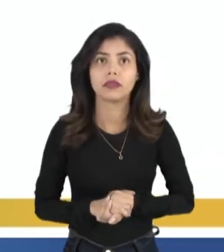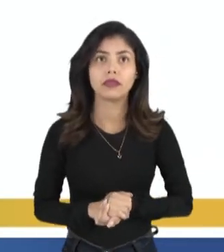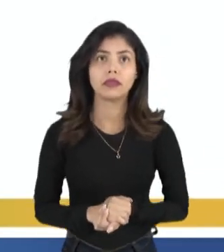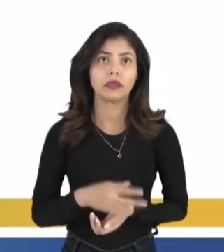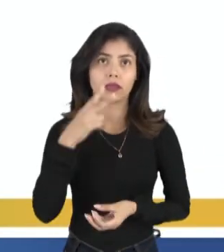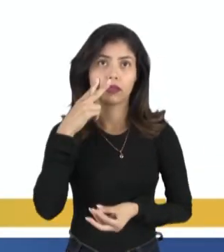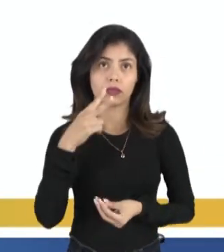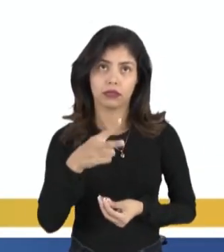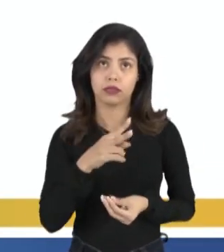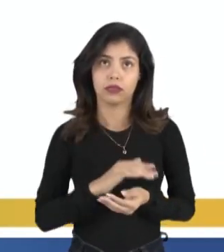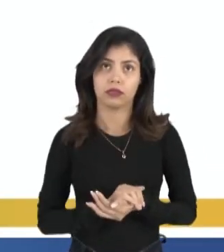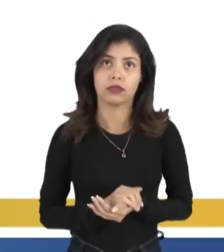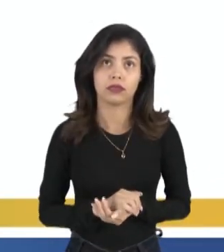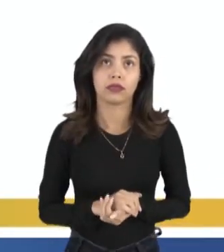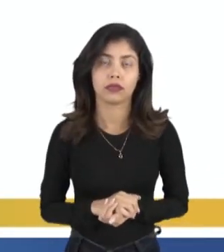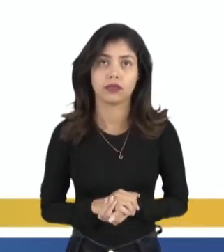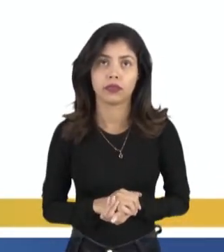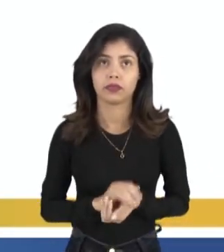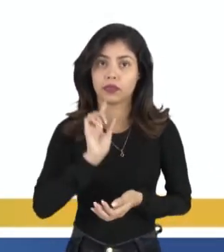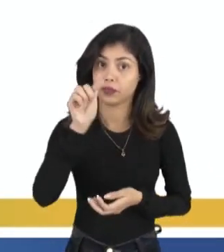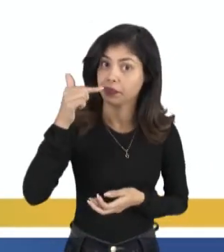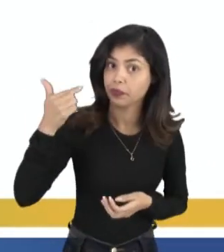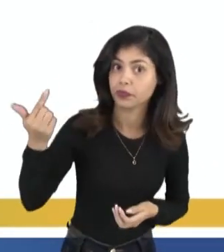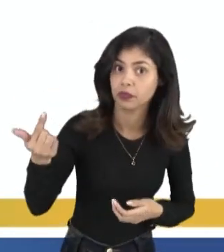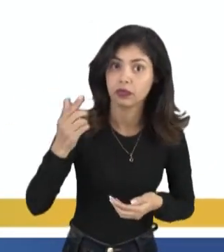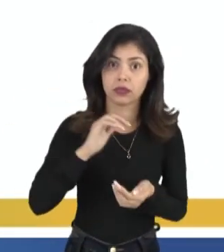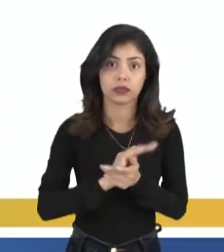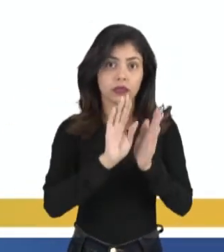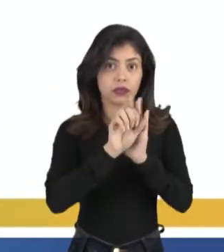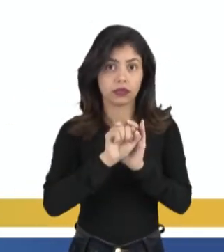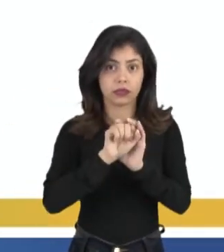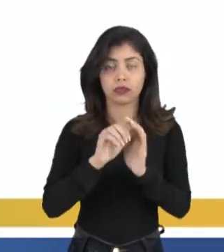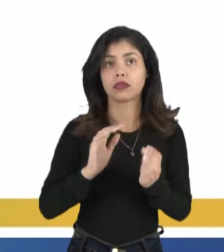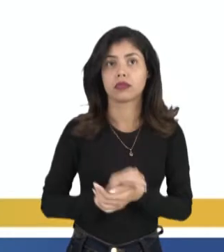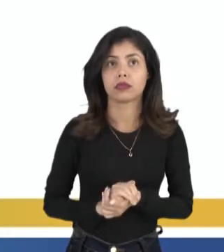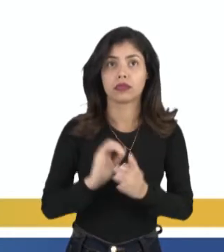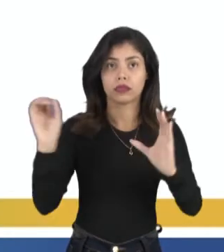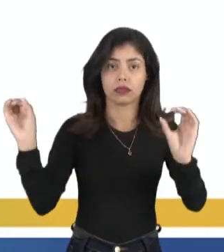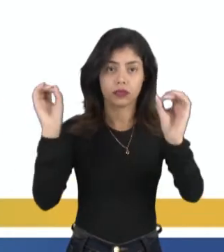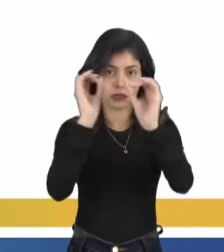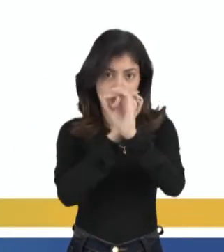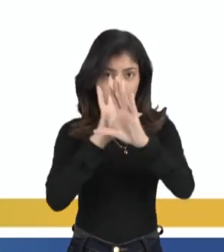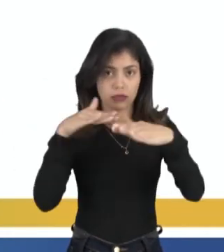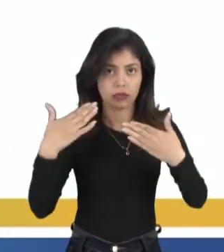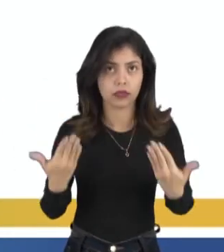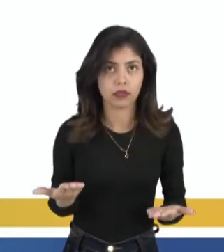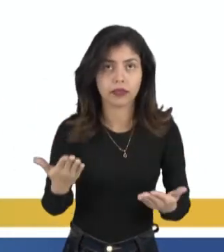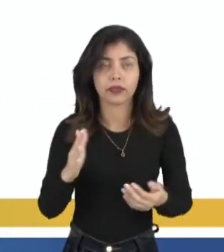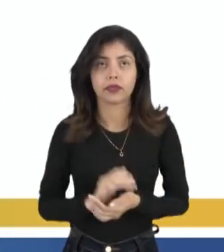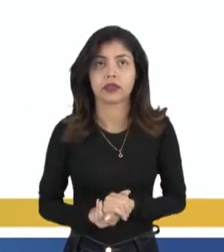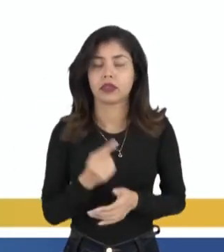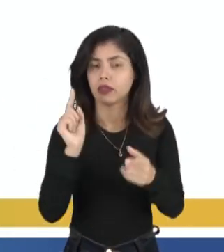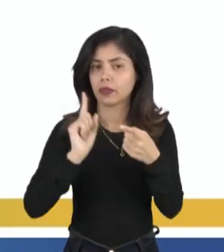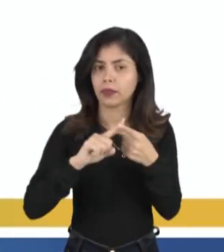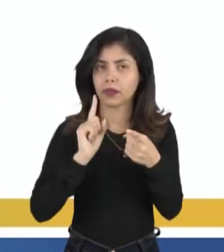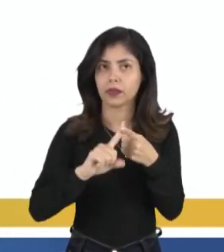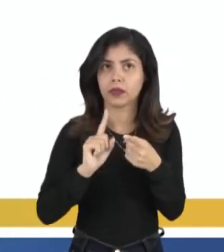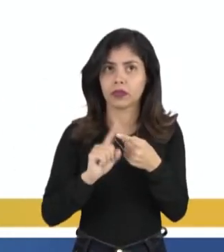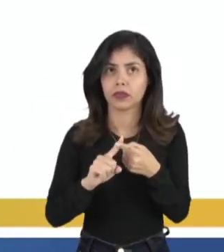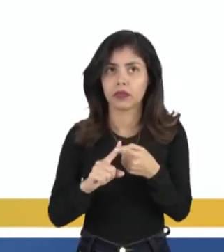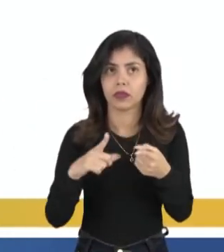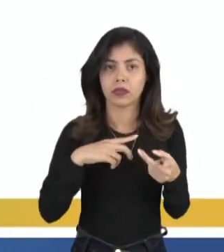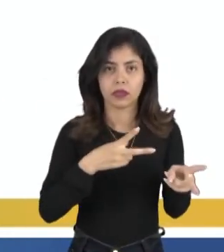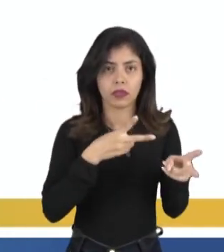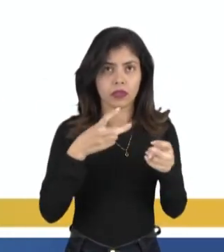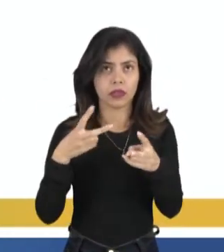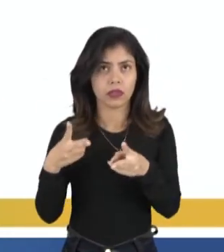nós vamos ver a configuração de outro eclipse, né? Que eclipse vai ser esse? Ó? Então, ó, primeiro, nós temos